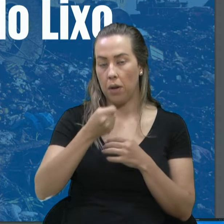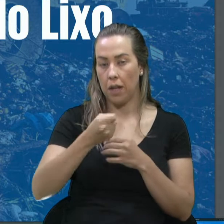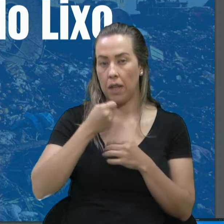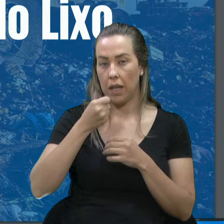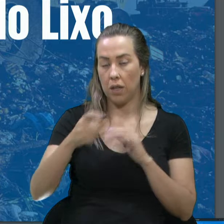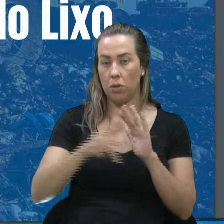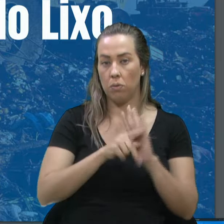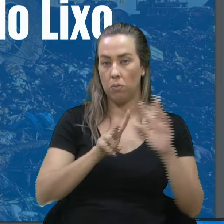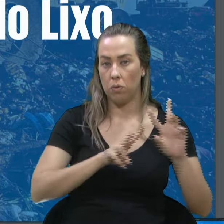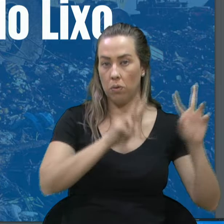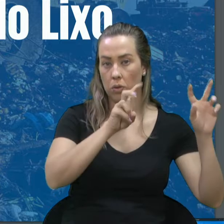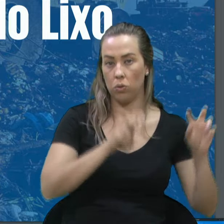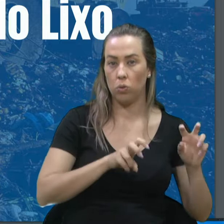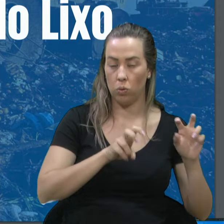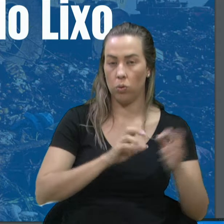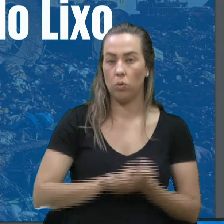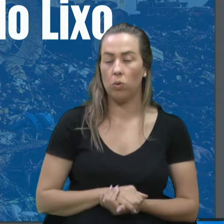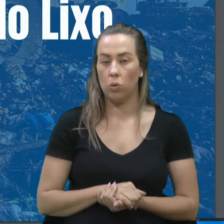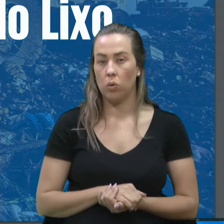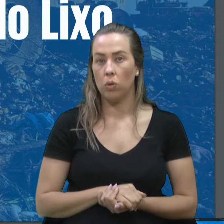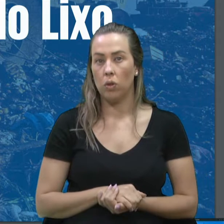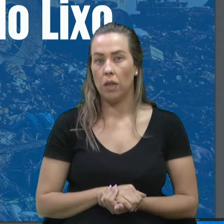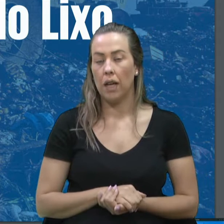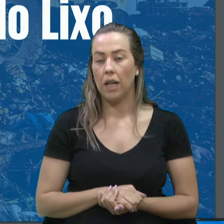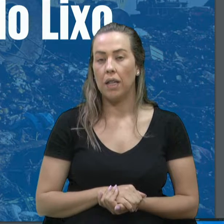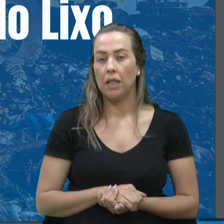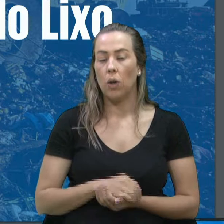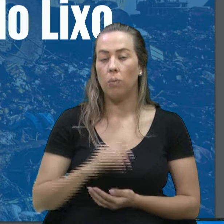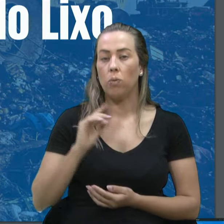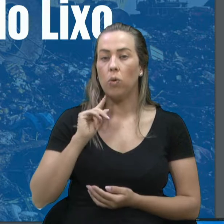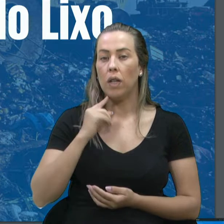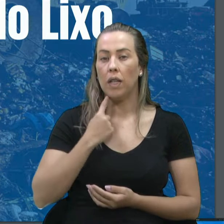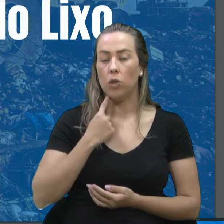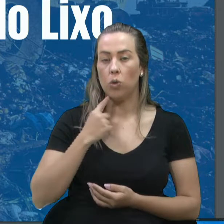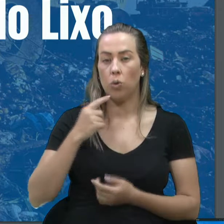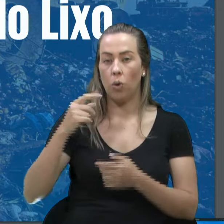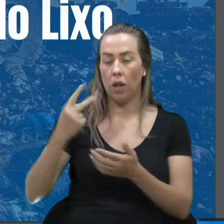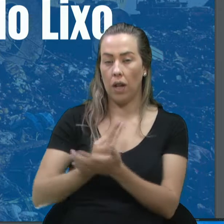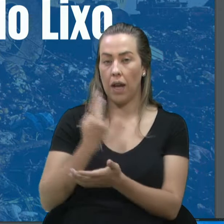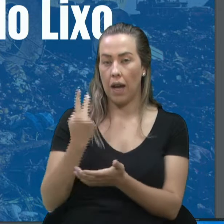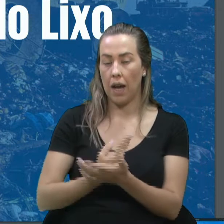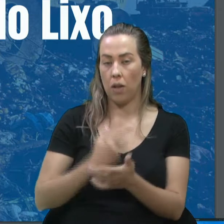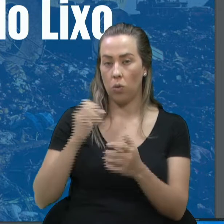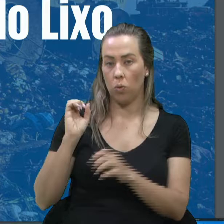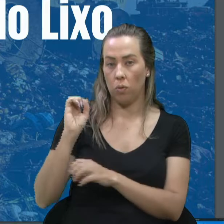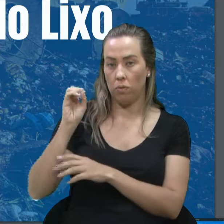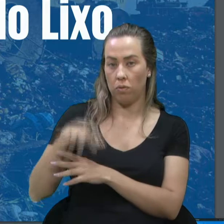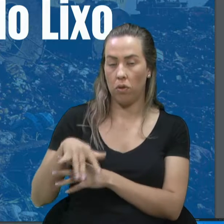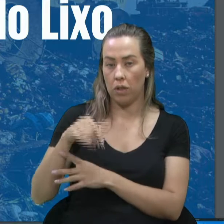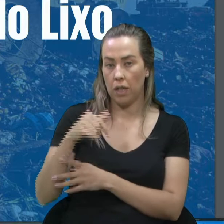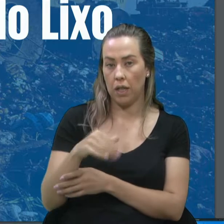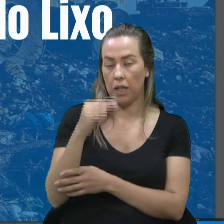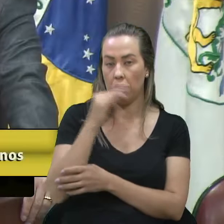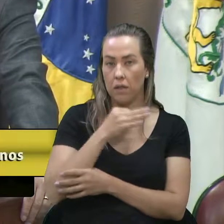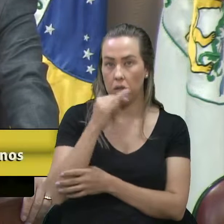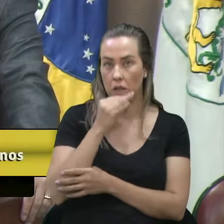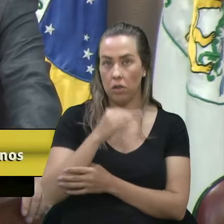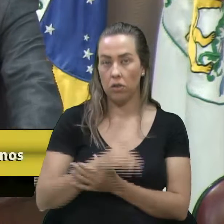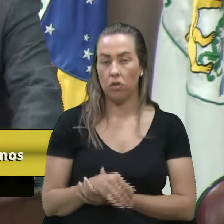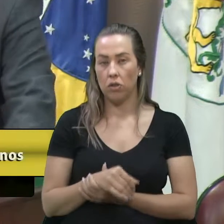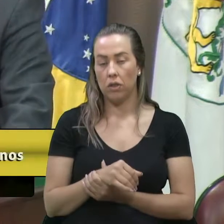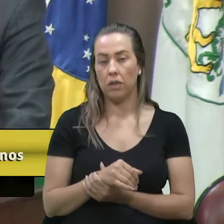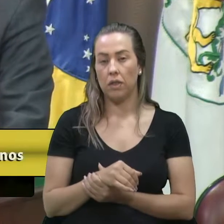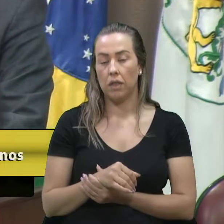deste tema, do destino incorreto do nosso lixo, aqui de Caxias do Sul, e